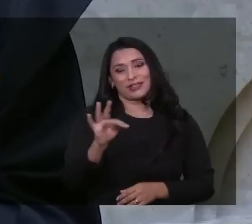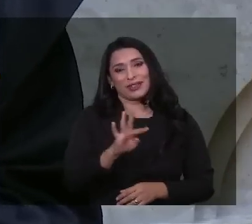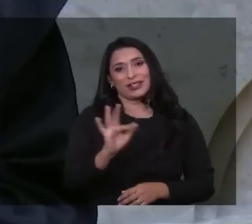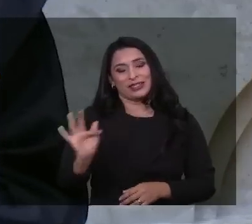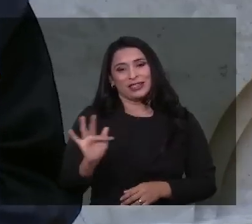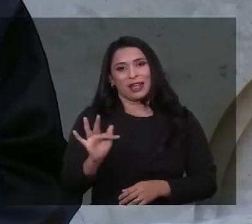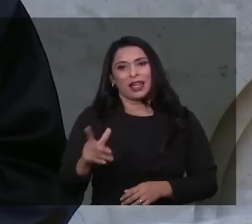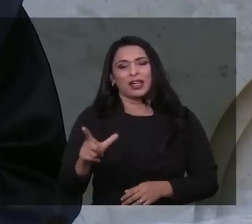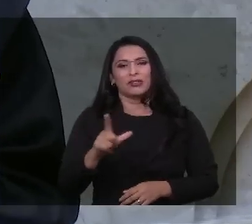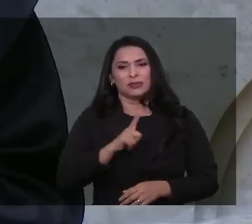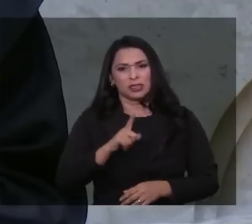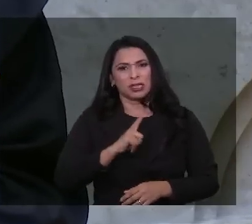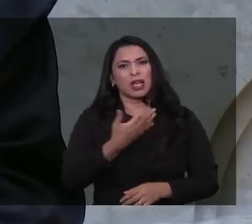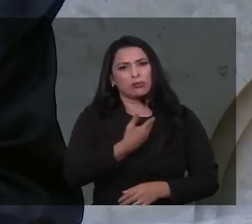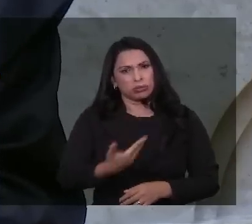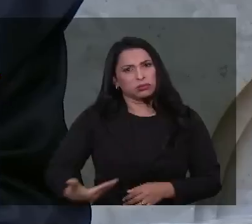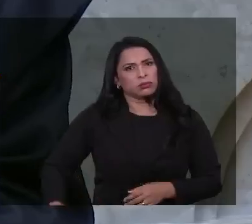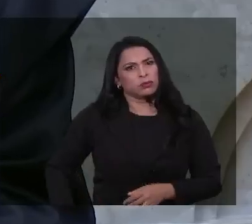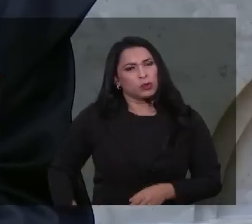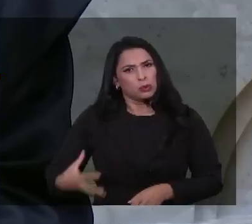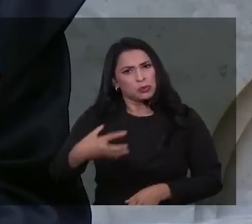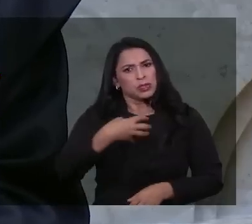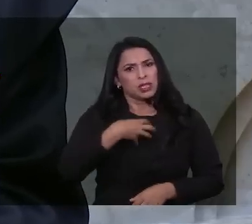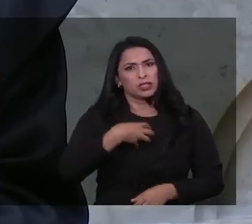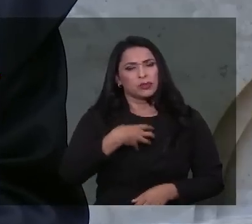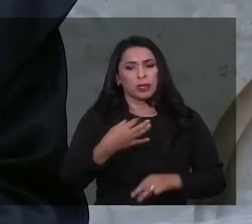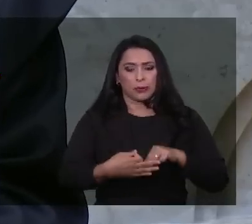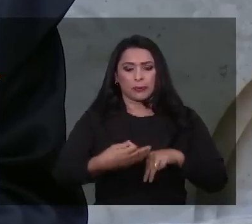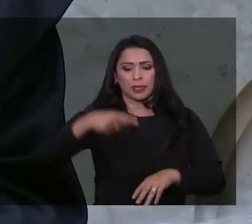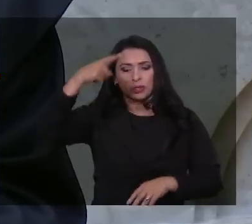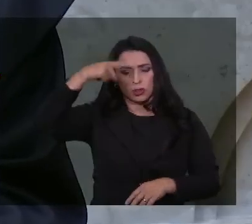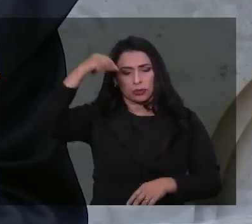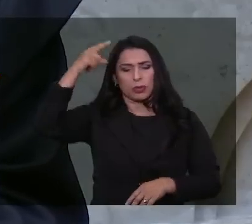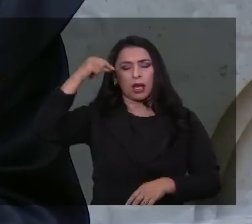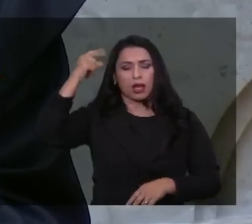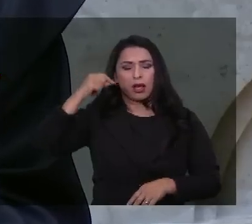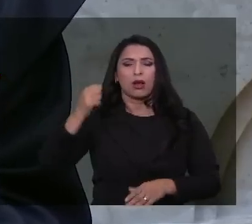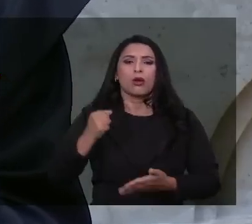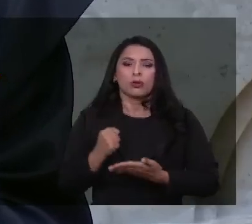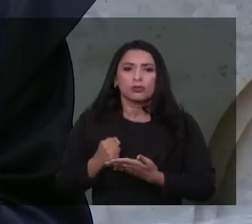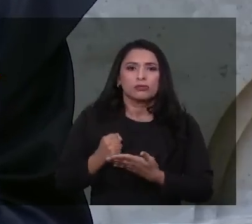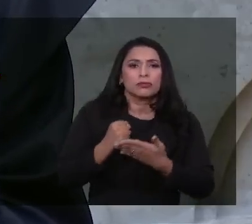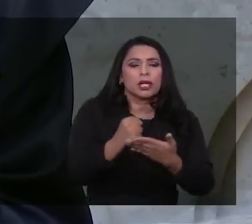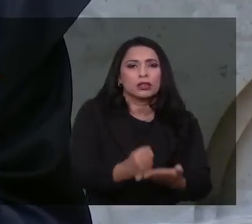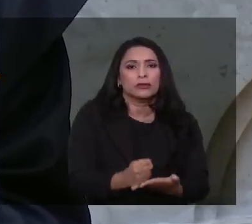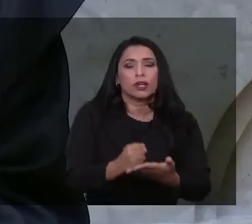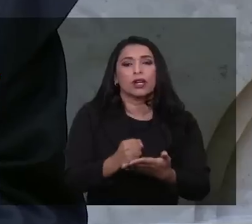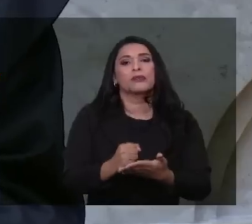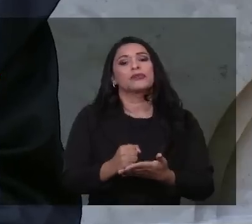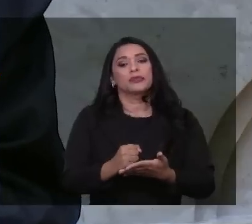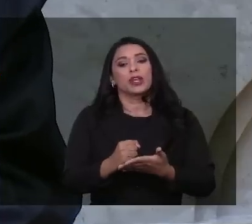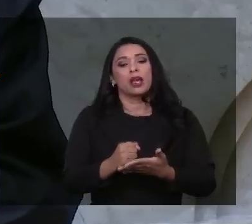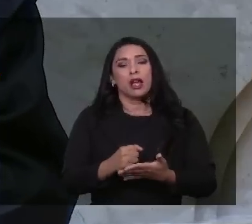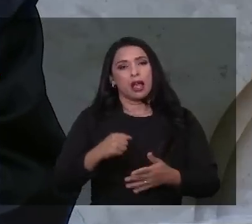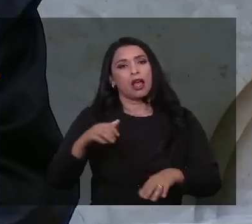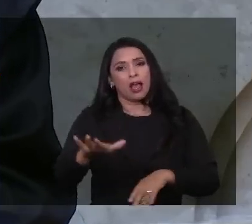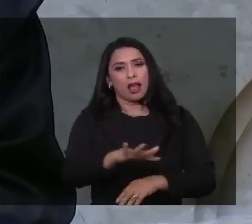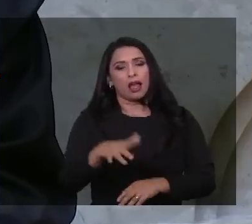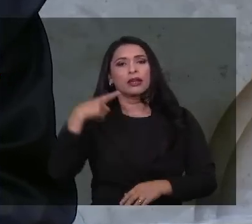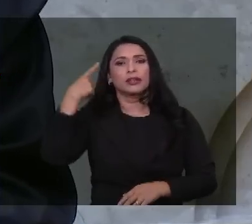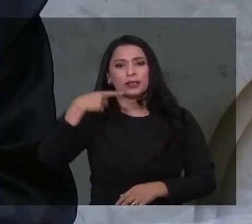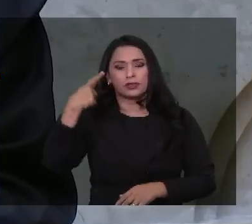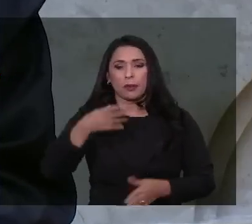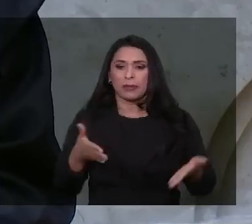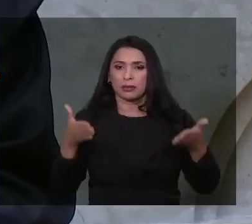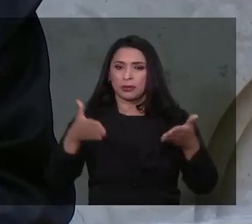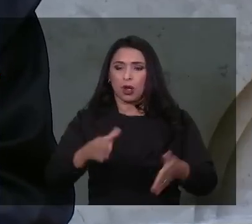espírito público, o ministro Roberto Barroso prestou valorosas contribuições à advocacia com a sua participação na